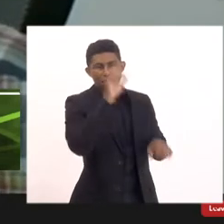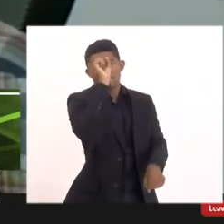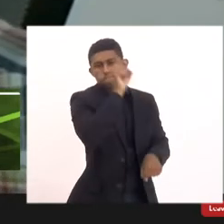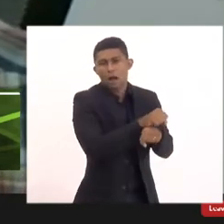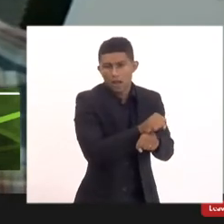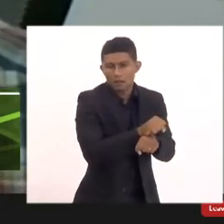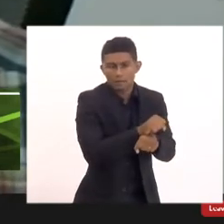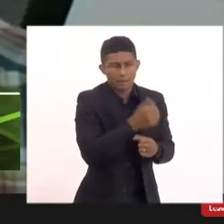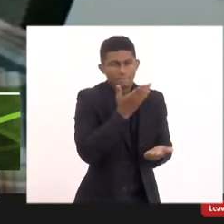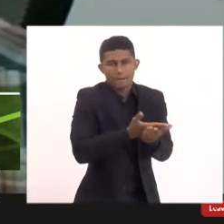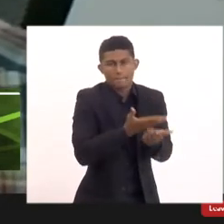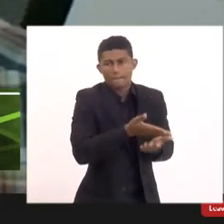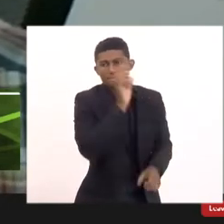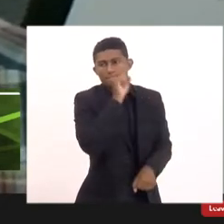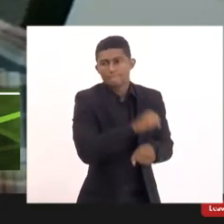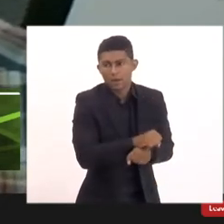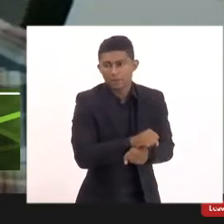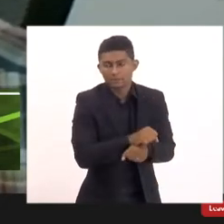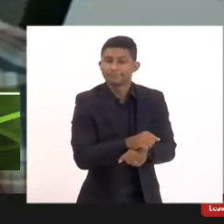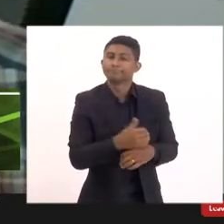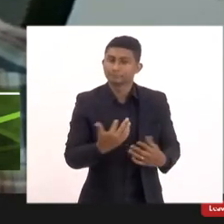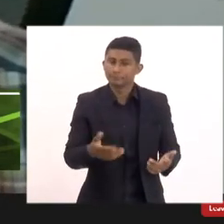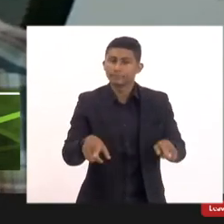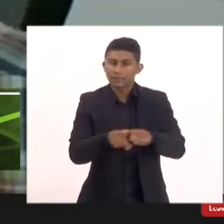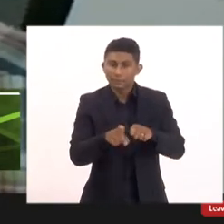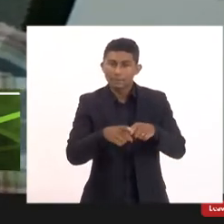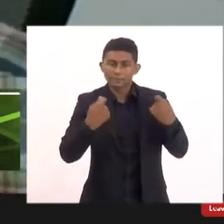contactante daqueles casos deve ser realizado utilizando os